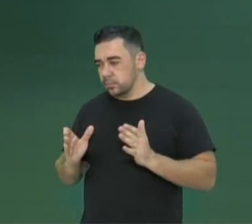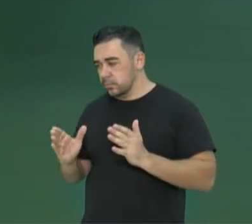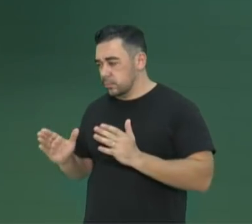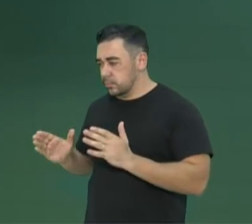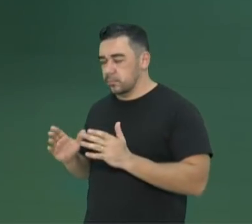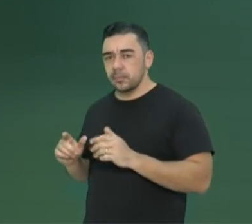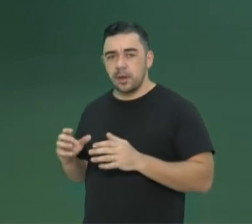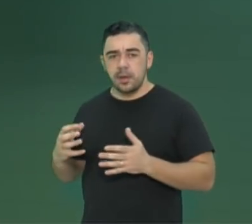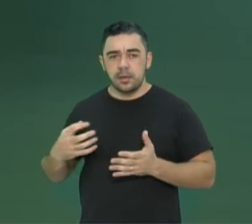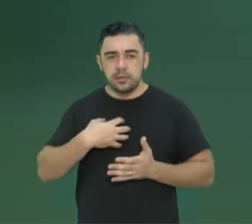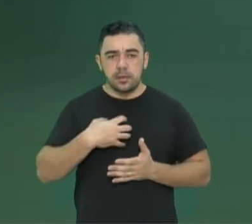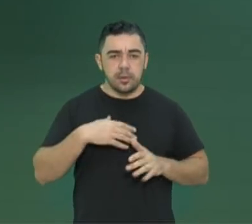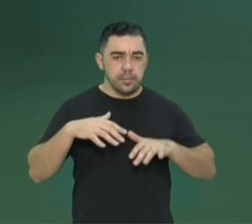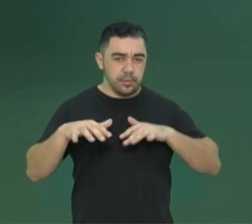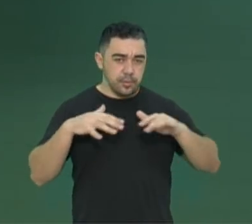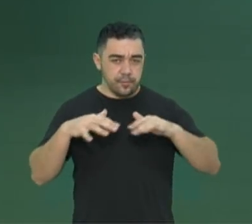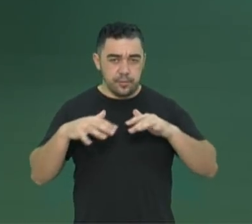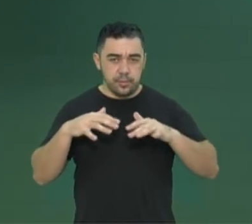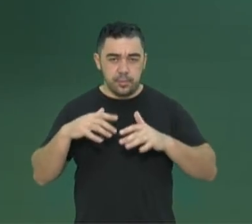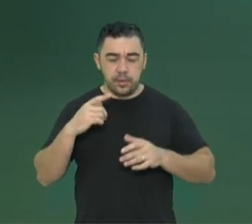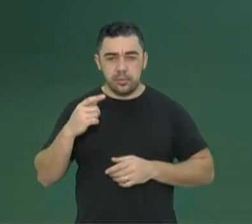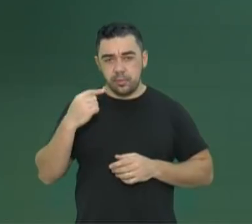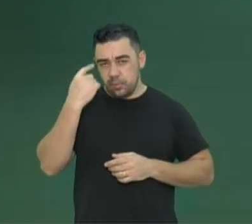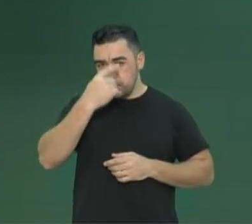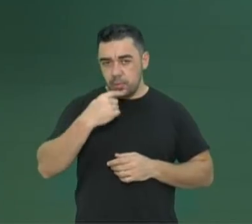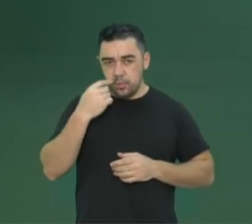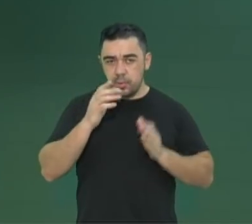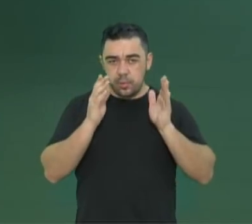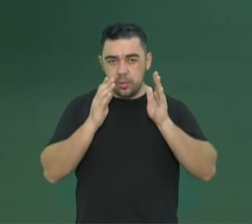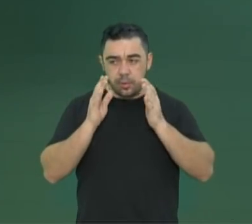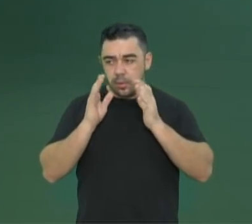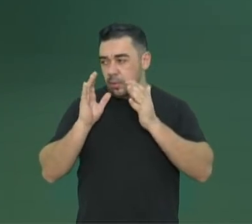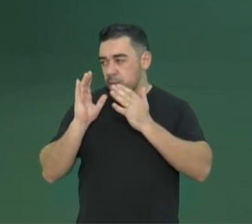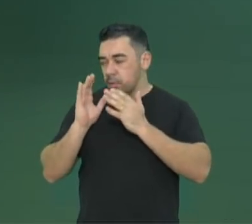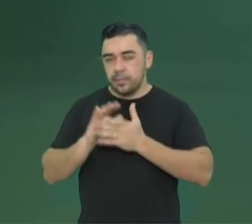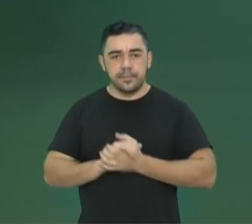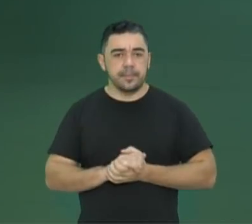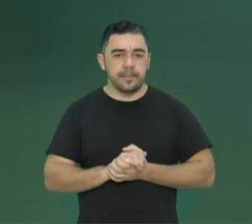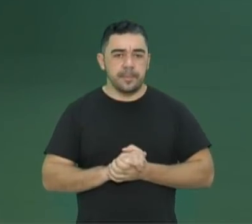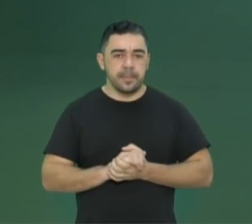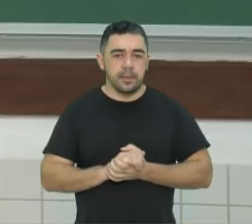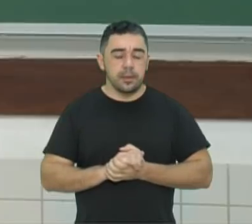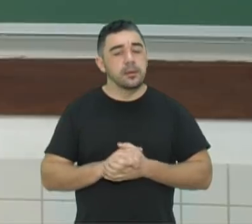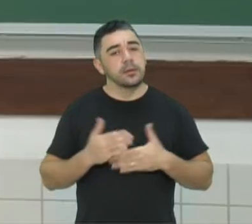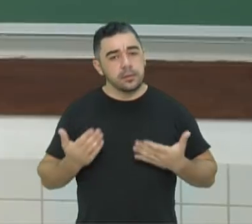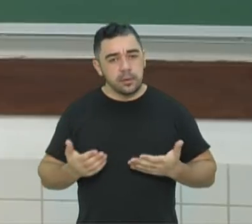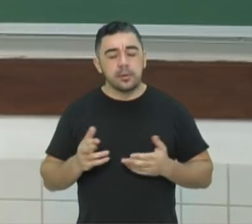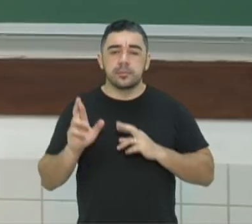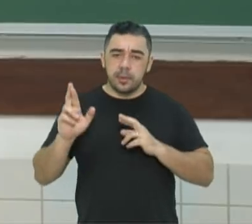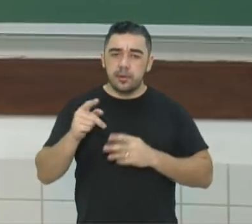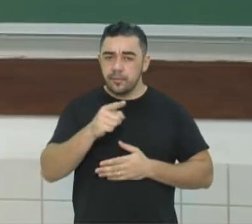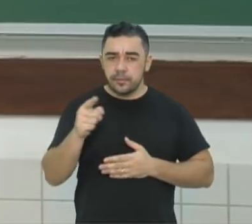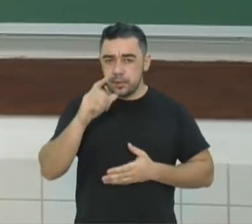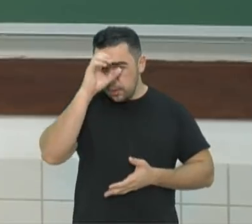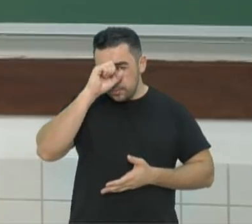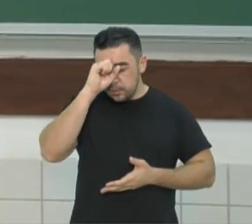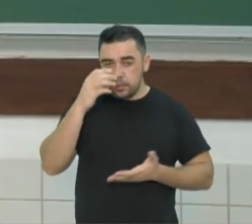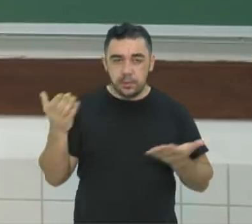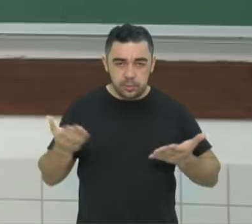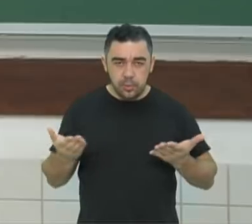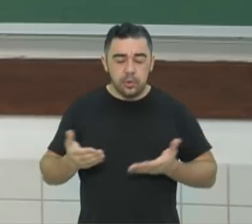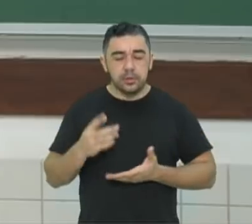o efeito de movimento do rosto do animal. Então, eu espero que vocês tenham aprendido essas questões aqui,